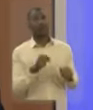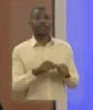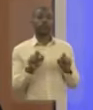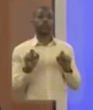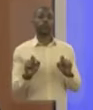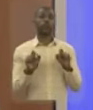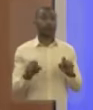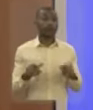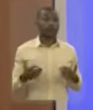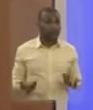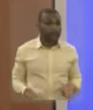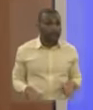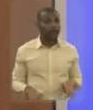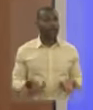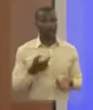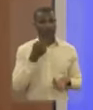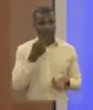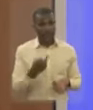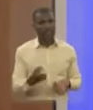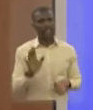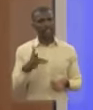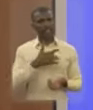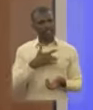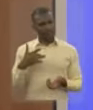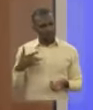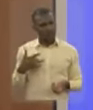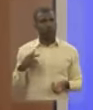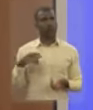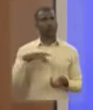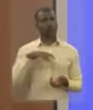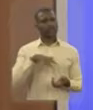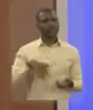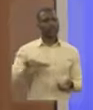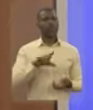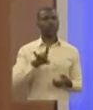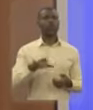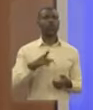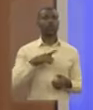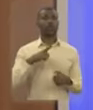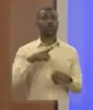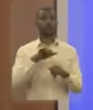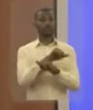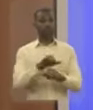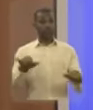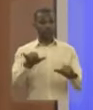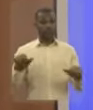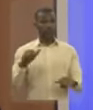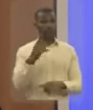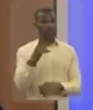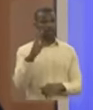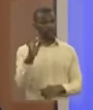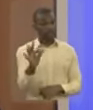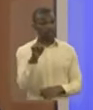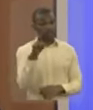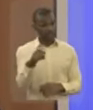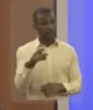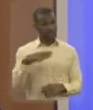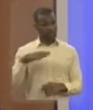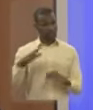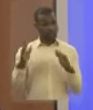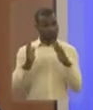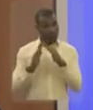fazer né o que você diz que tá a saúde da cidade Só existe na propaganda do PT você que tá em Santo